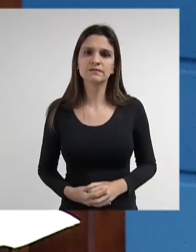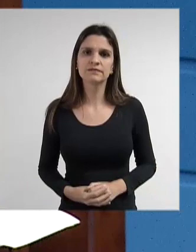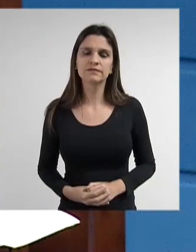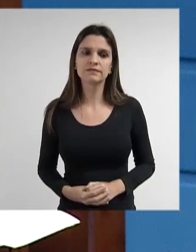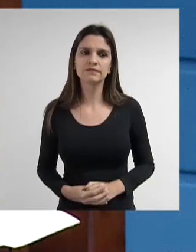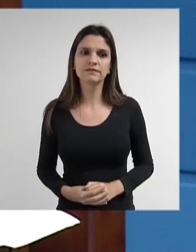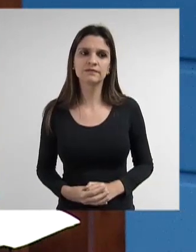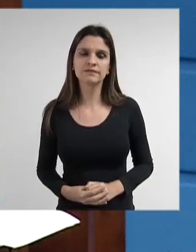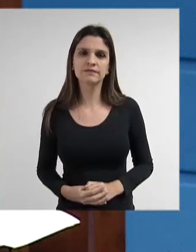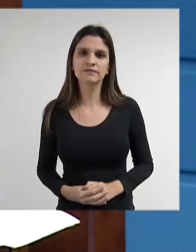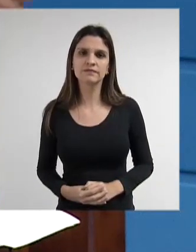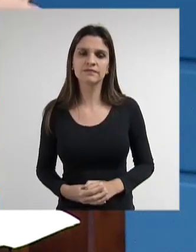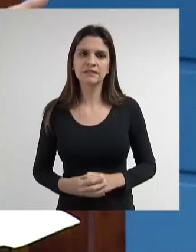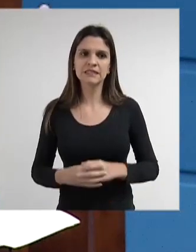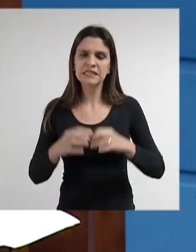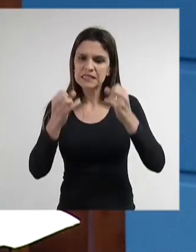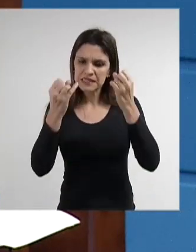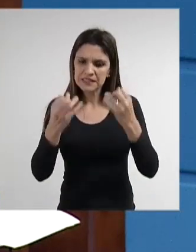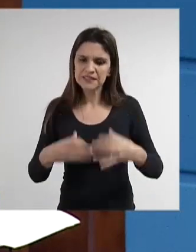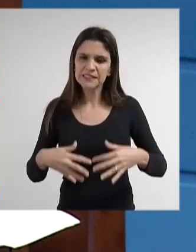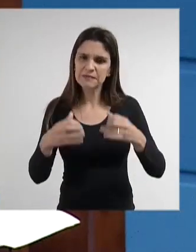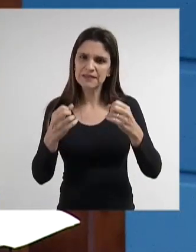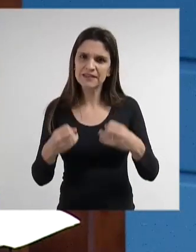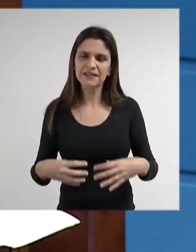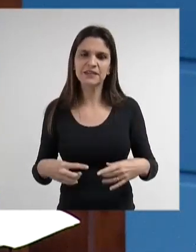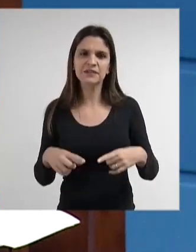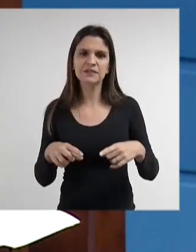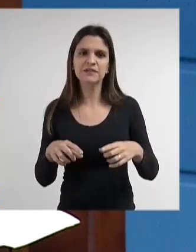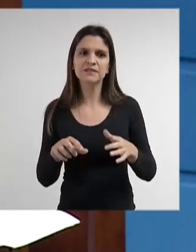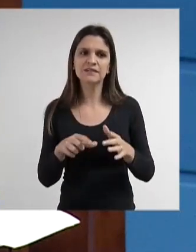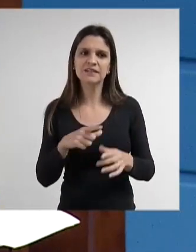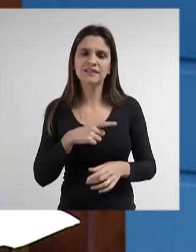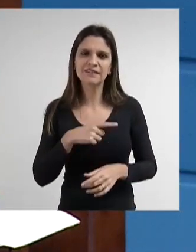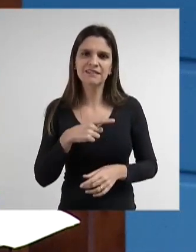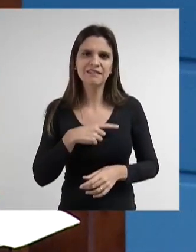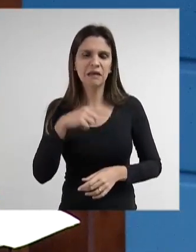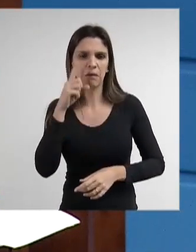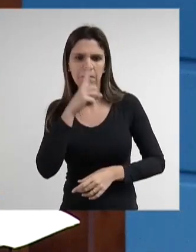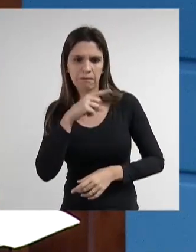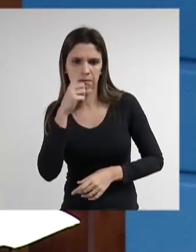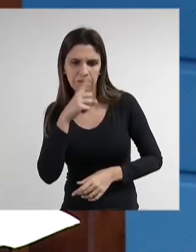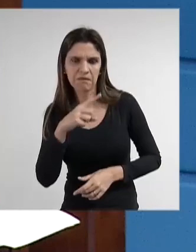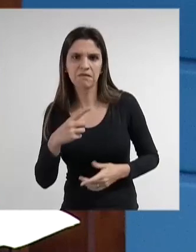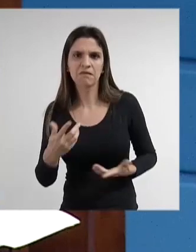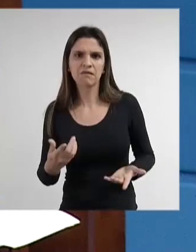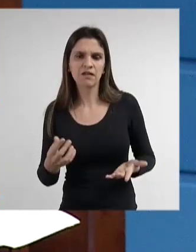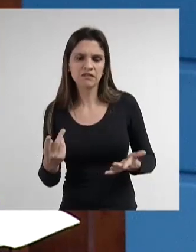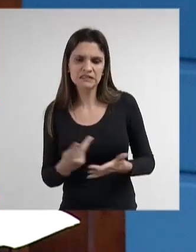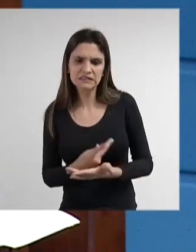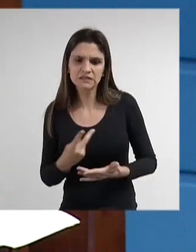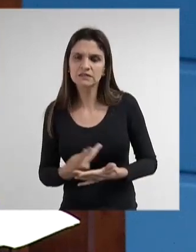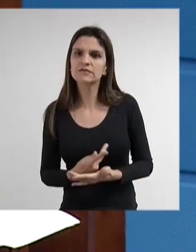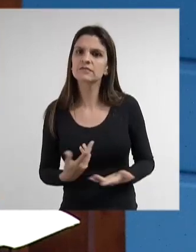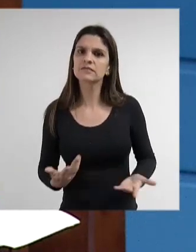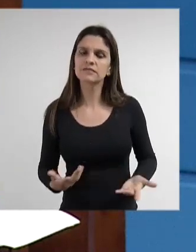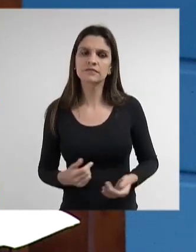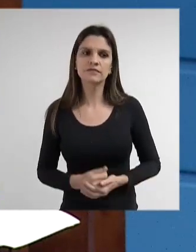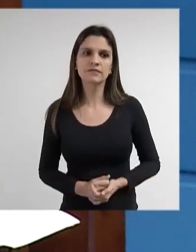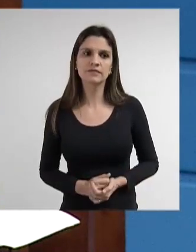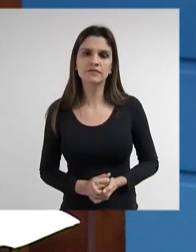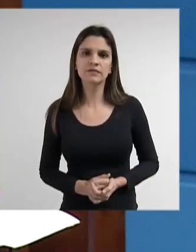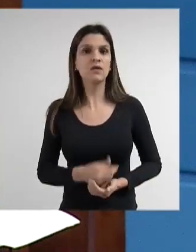com a justificativa de que existem irregularidades, então eu tenho que dizer que o governo falhou